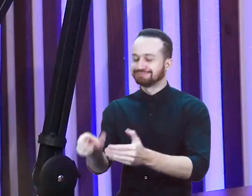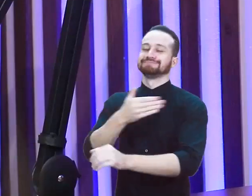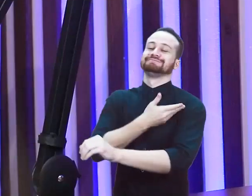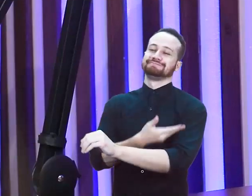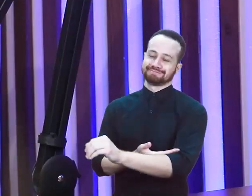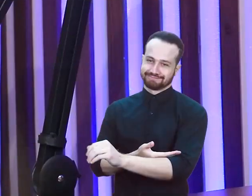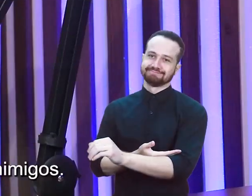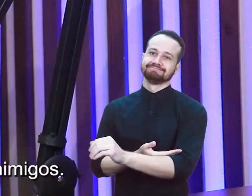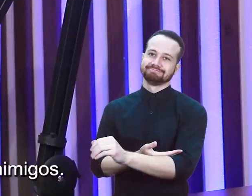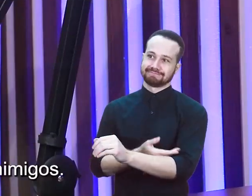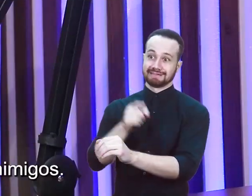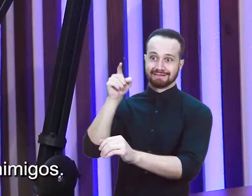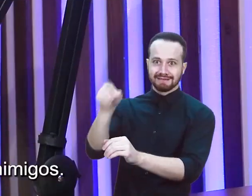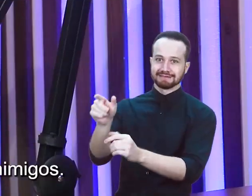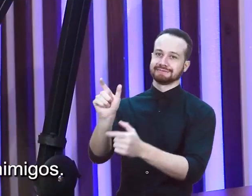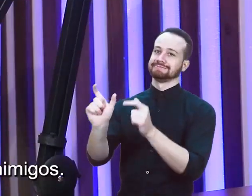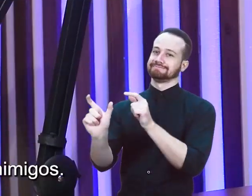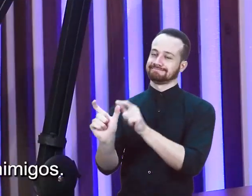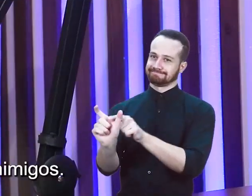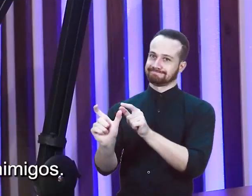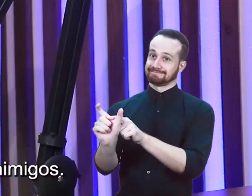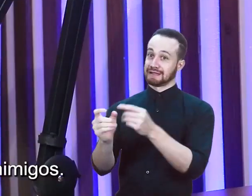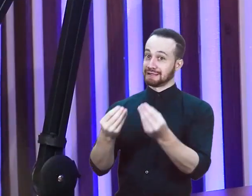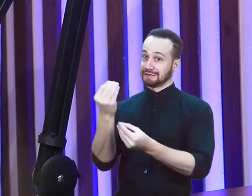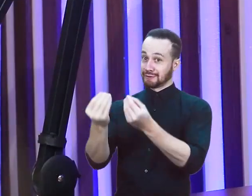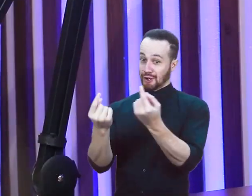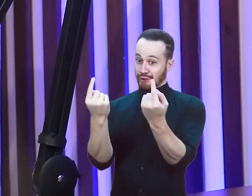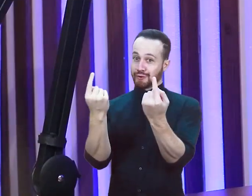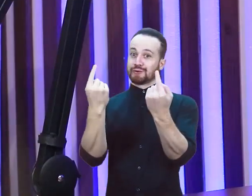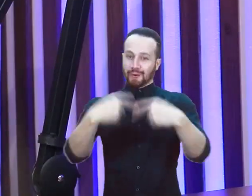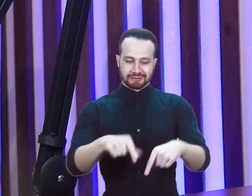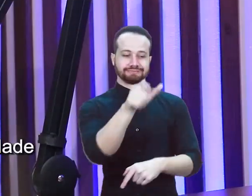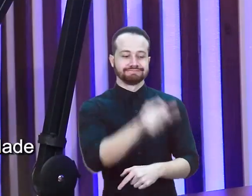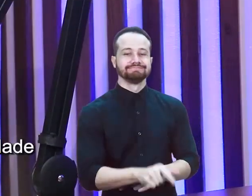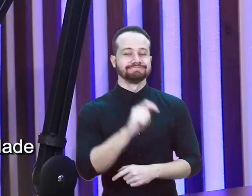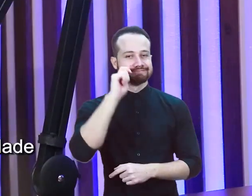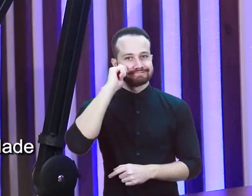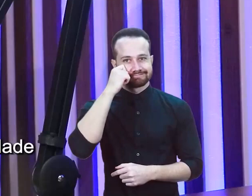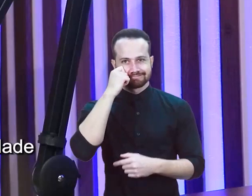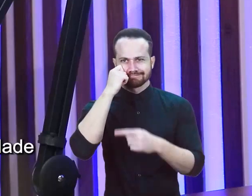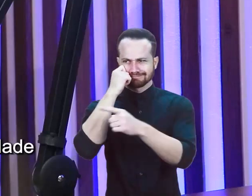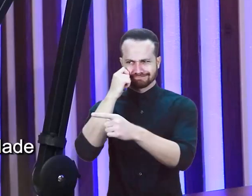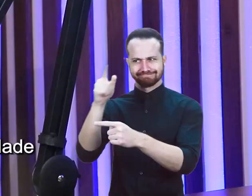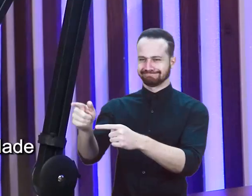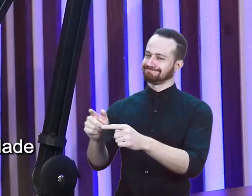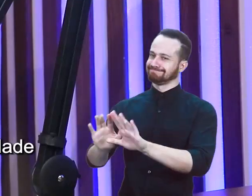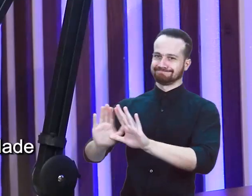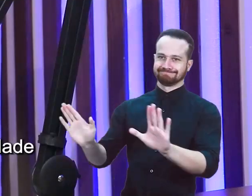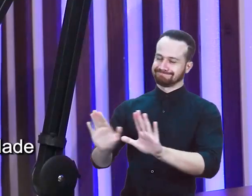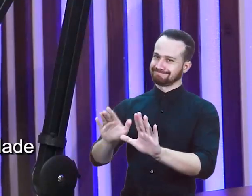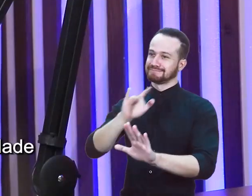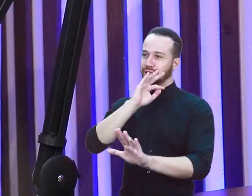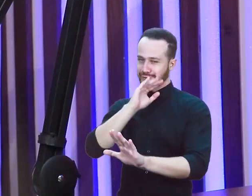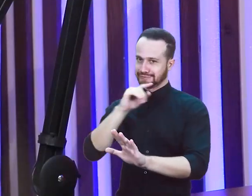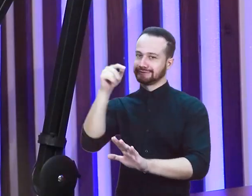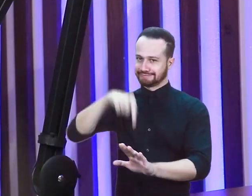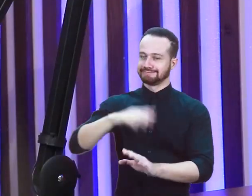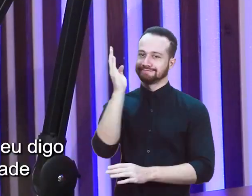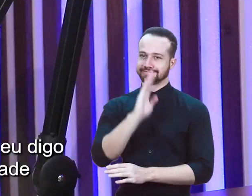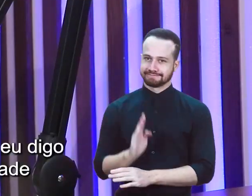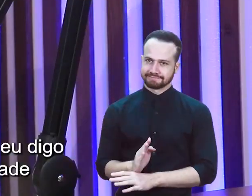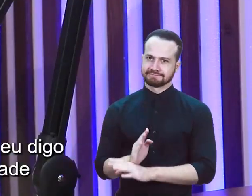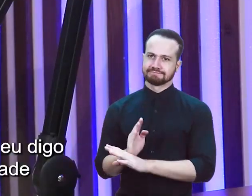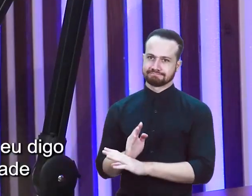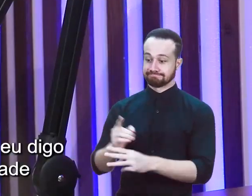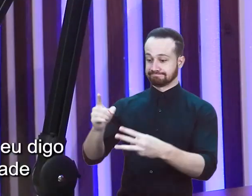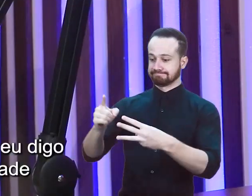brancos. Essa é a branquitude. Esses são inimigos, são nefastos, eles não prestam para a sociedade brasileira. Então, são